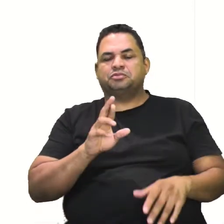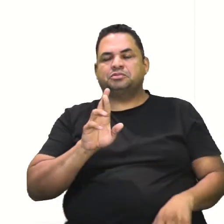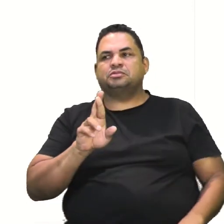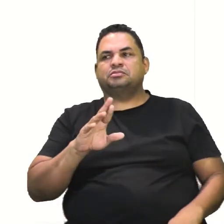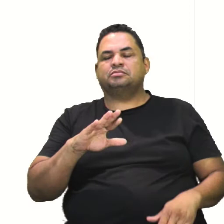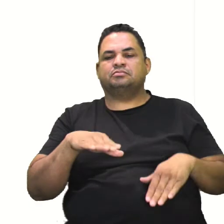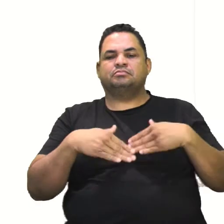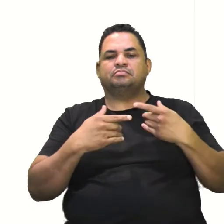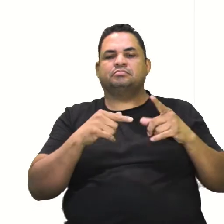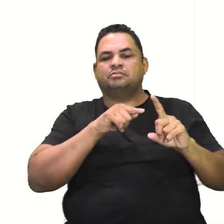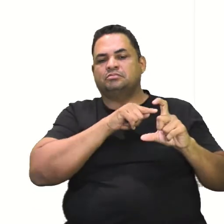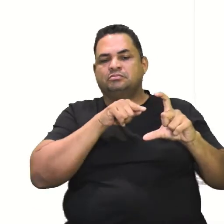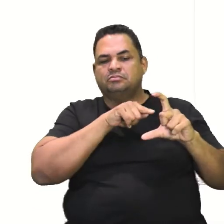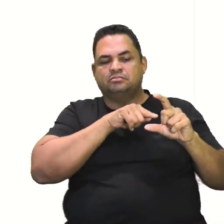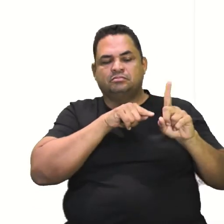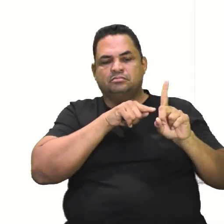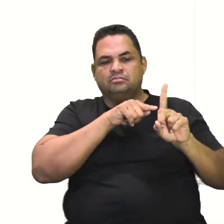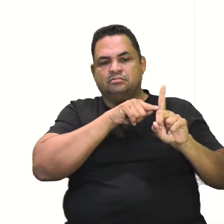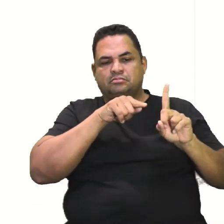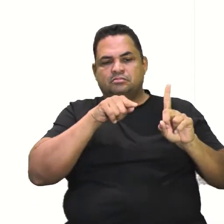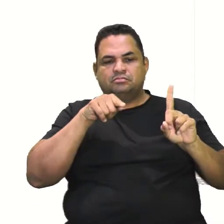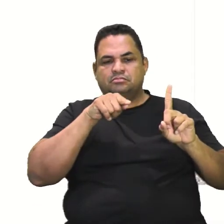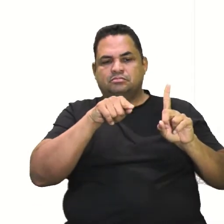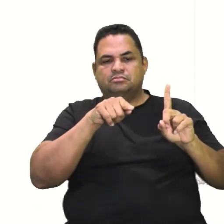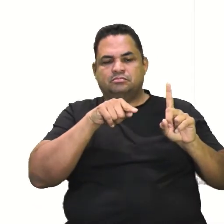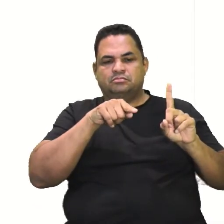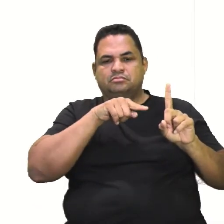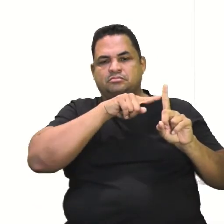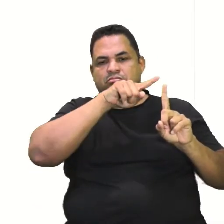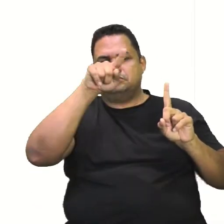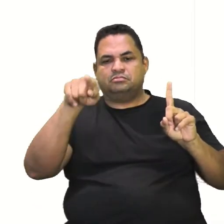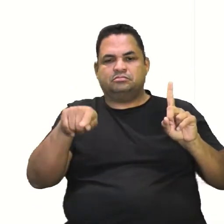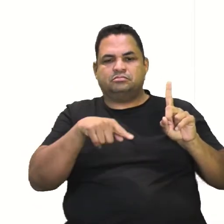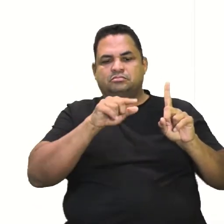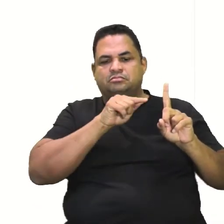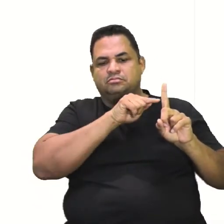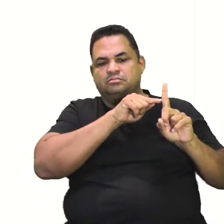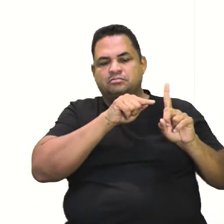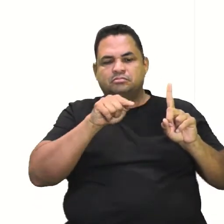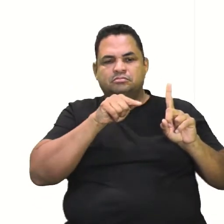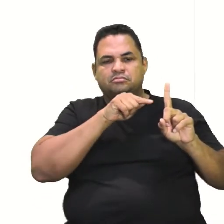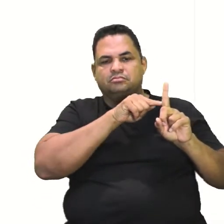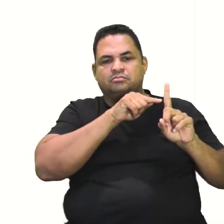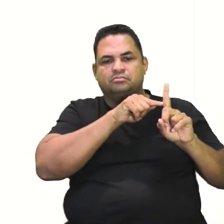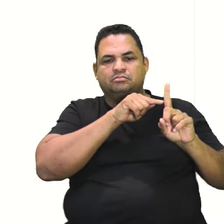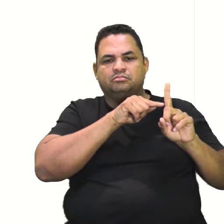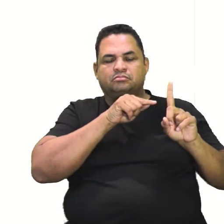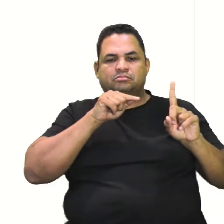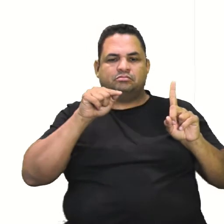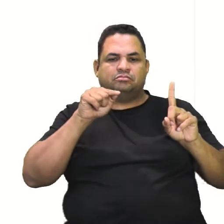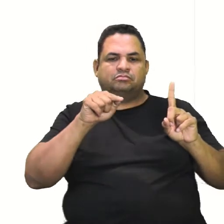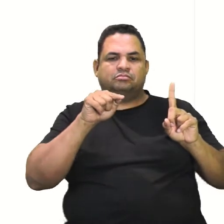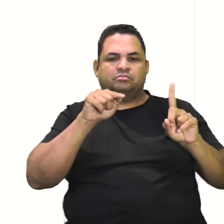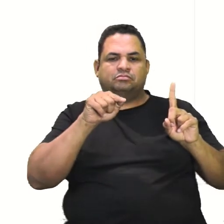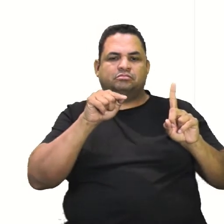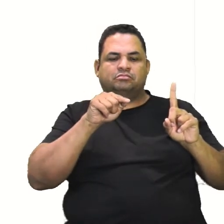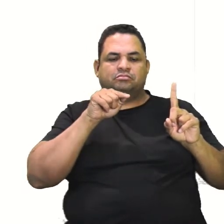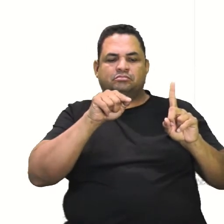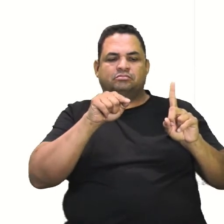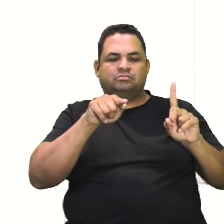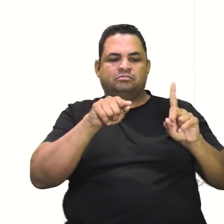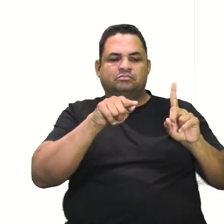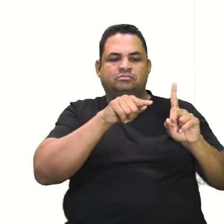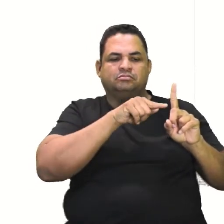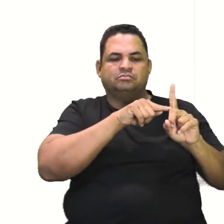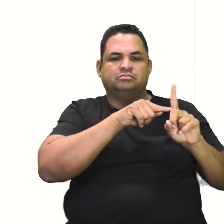Uhum. Mas nós vimos na aula que o raio é uma reta que liga o ponto A, que liga o centro